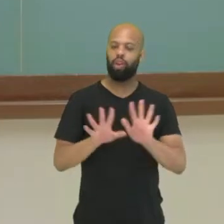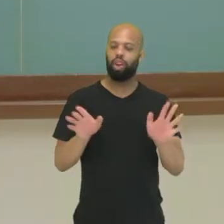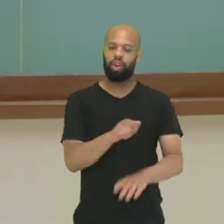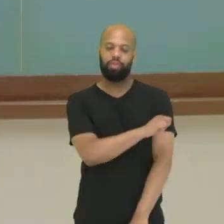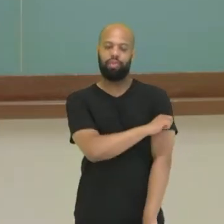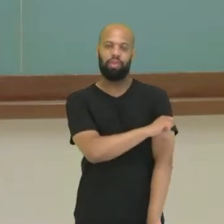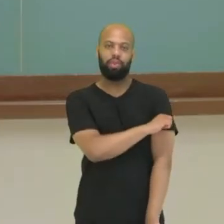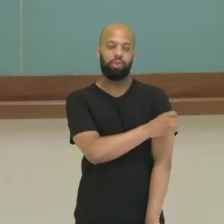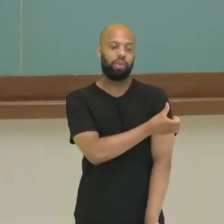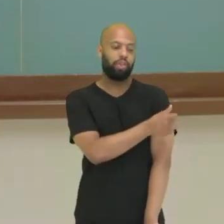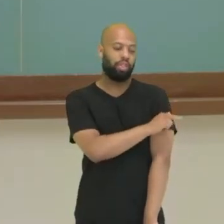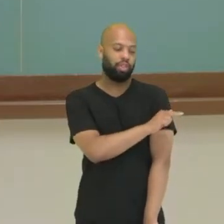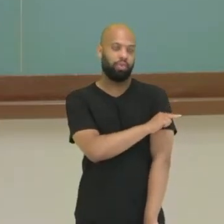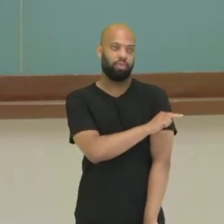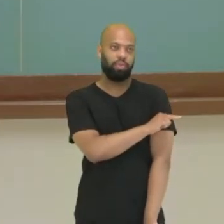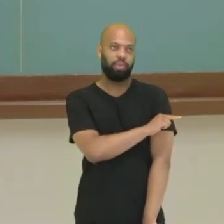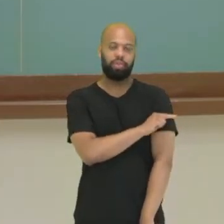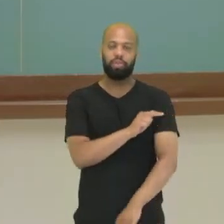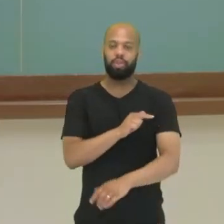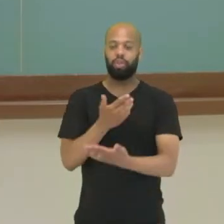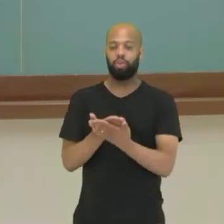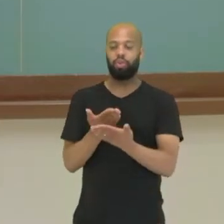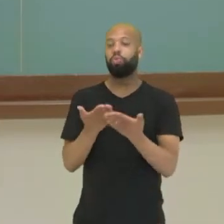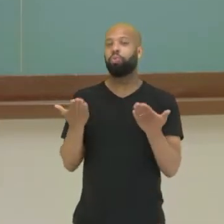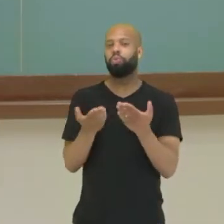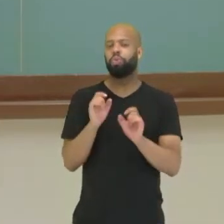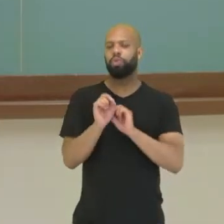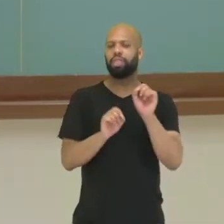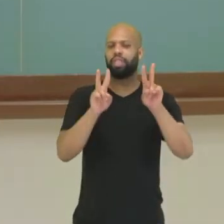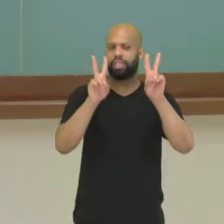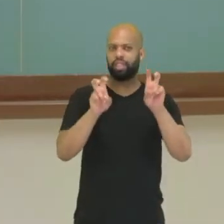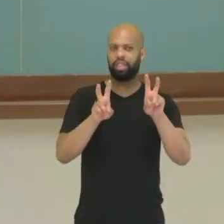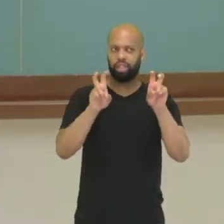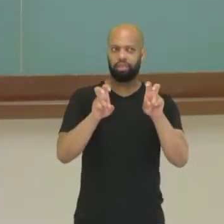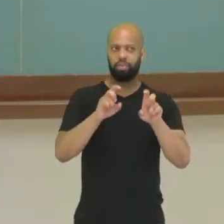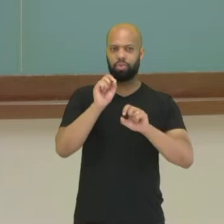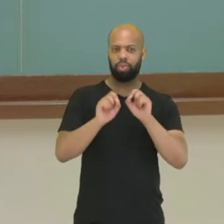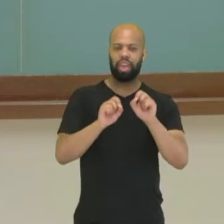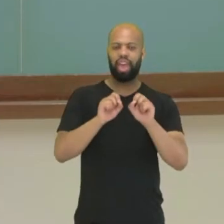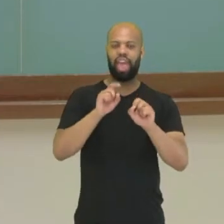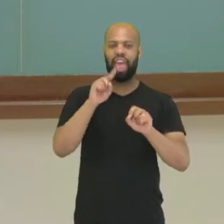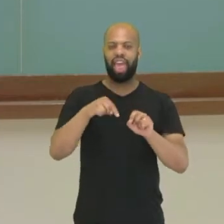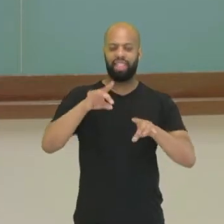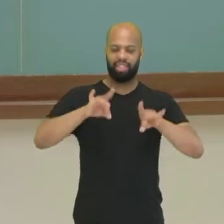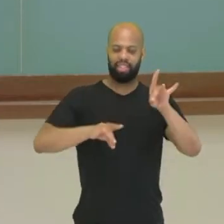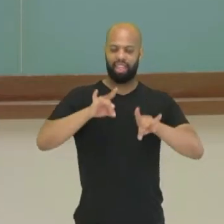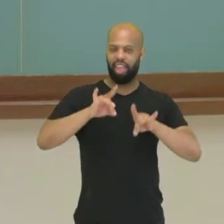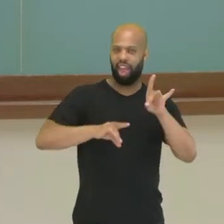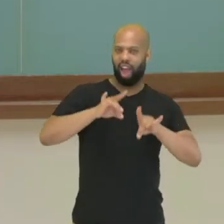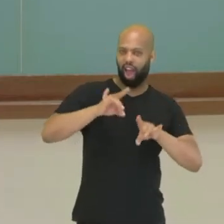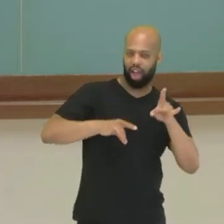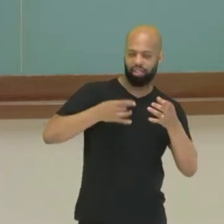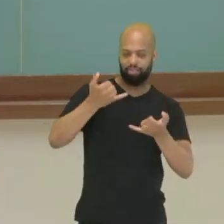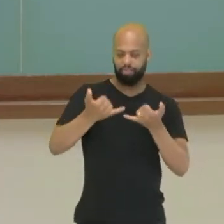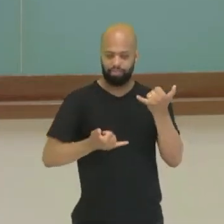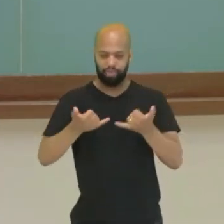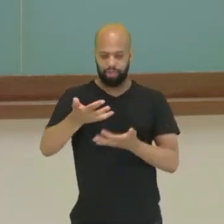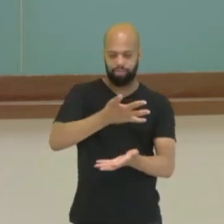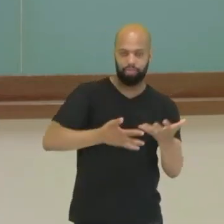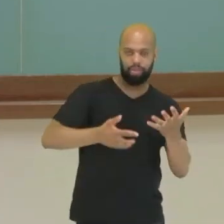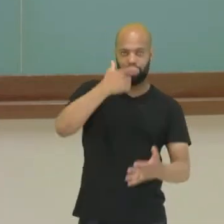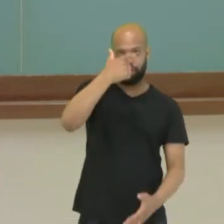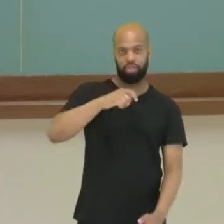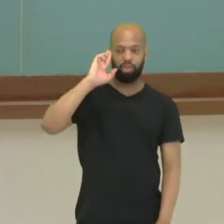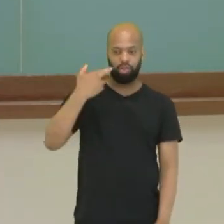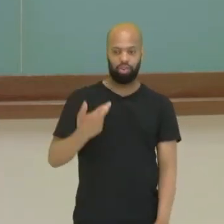Olá, estudantes do 7º ano. Nessa aula nós vamos falar sobre jogos teatrais. Bacana, né? Prof.